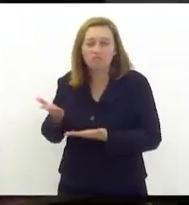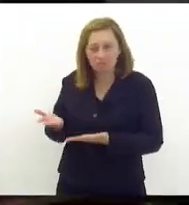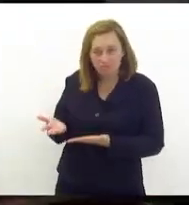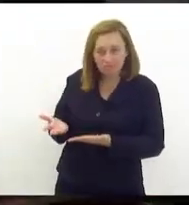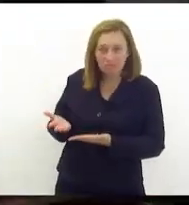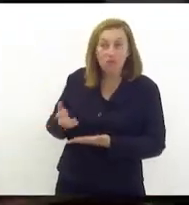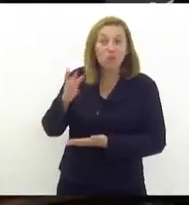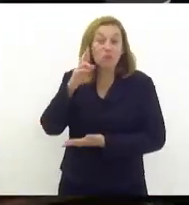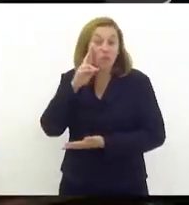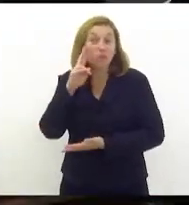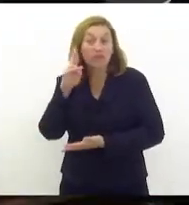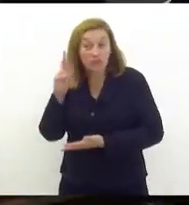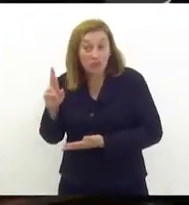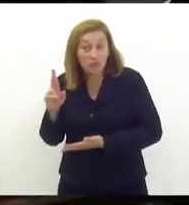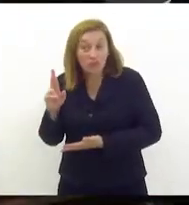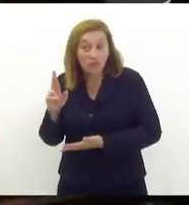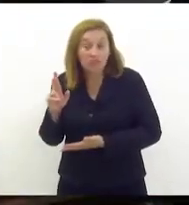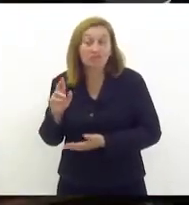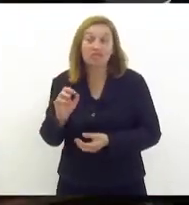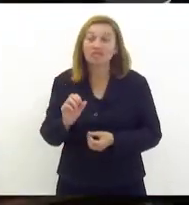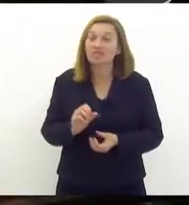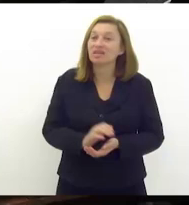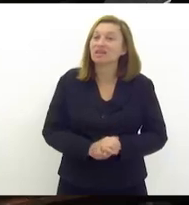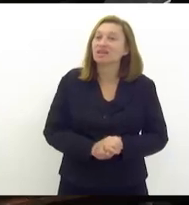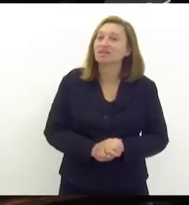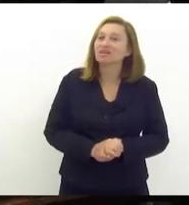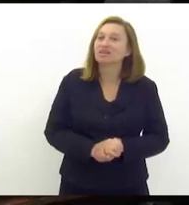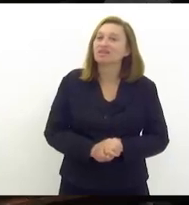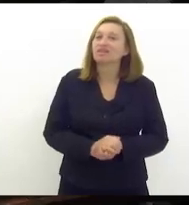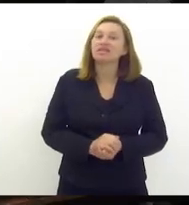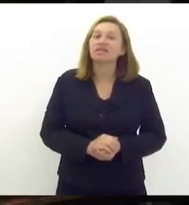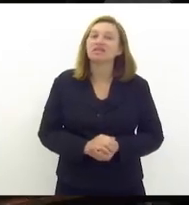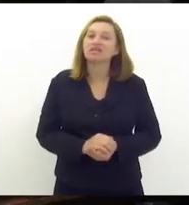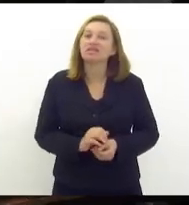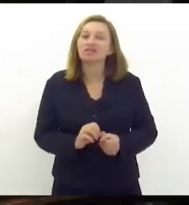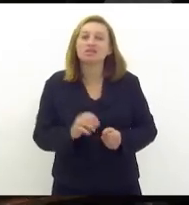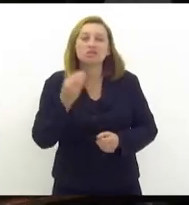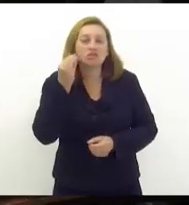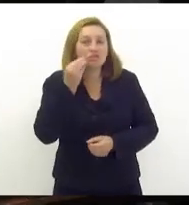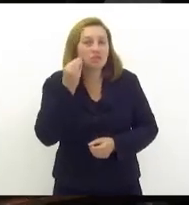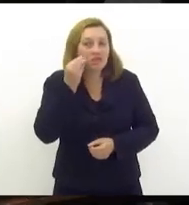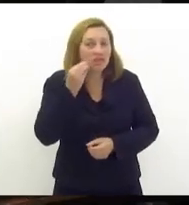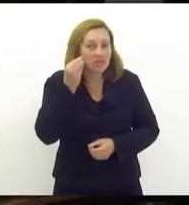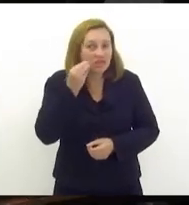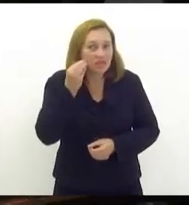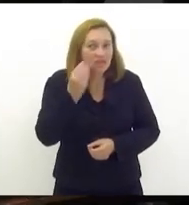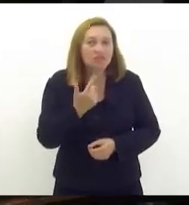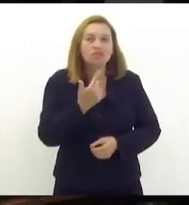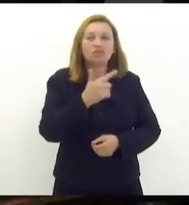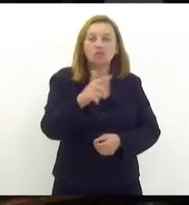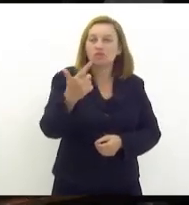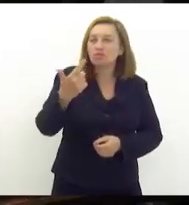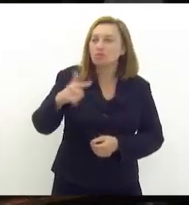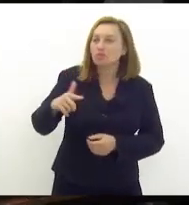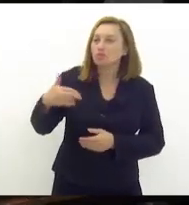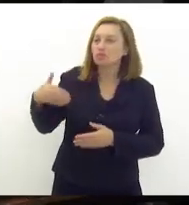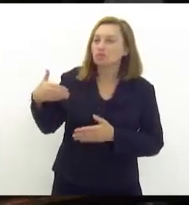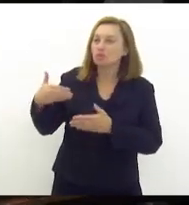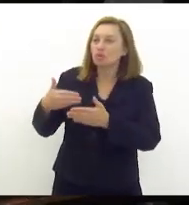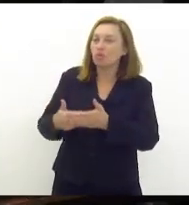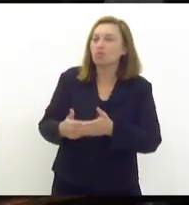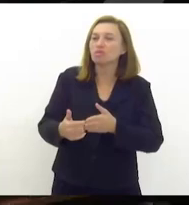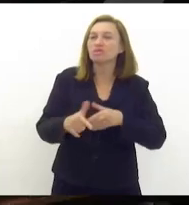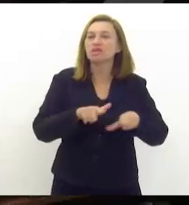e o senhor está exercendo a sua experiência de outros mandatos de longos